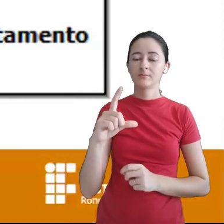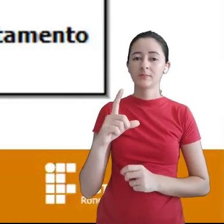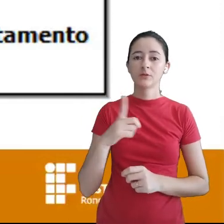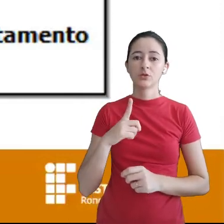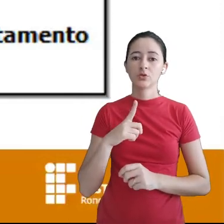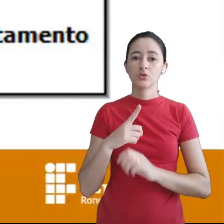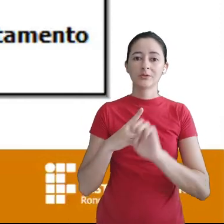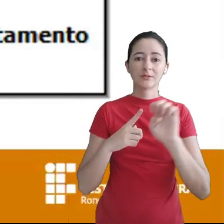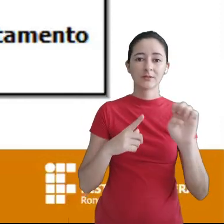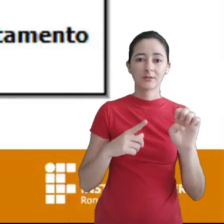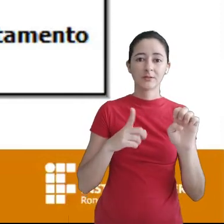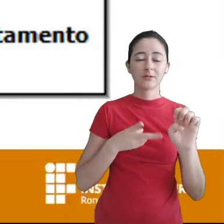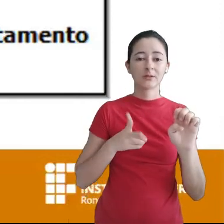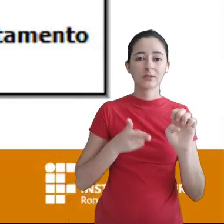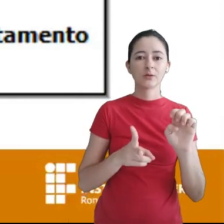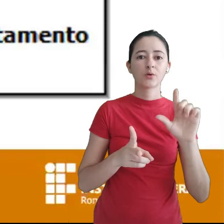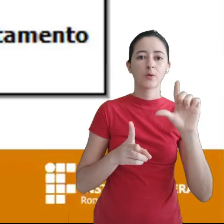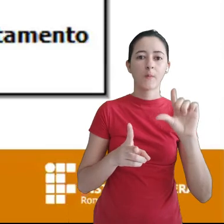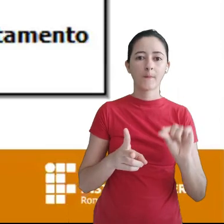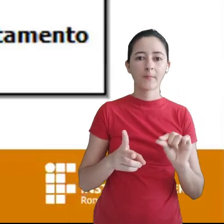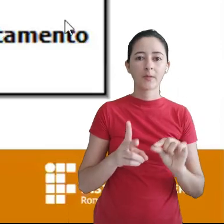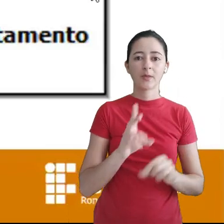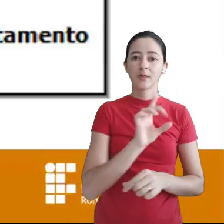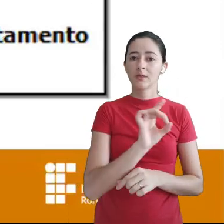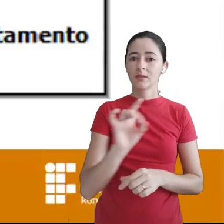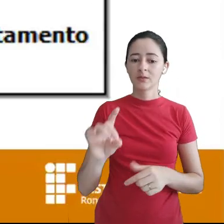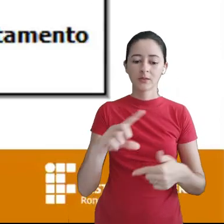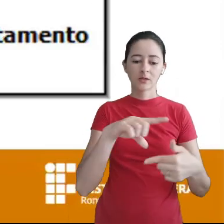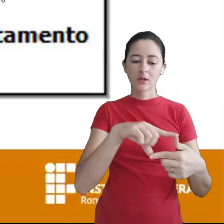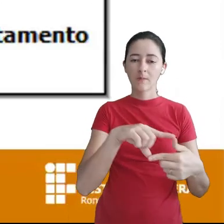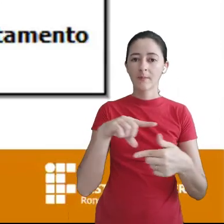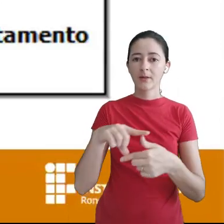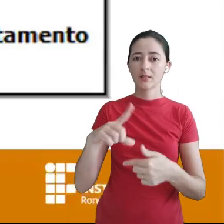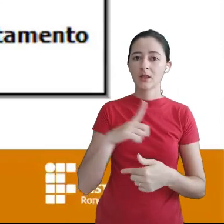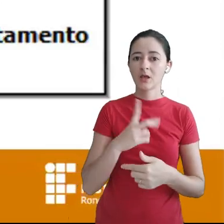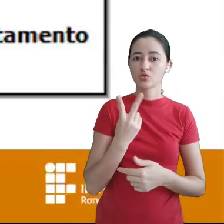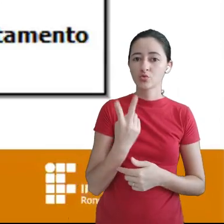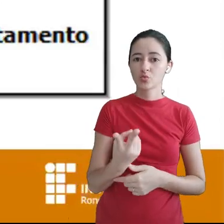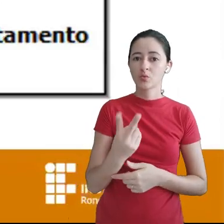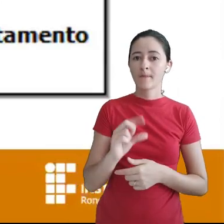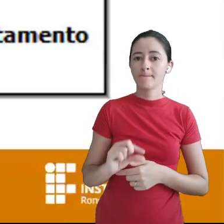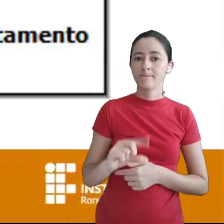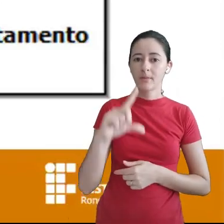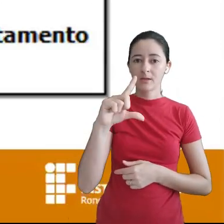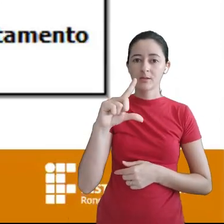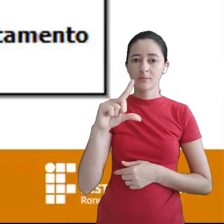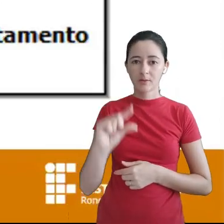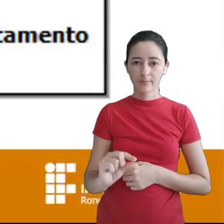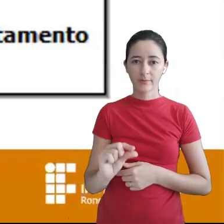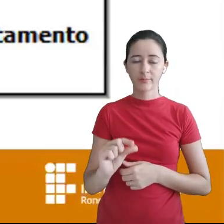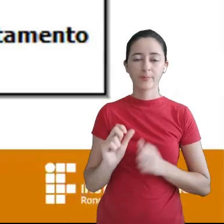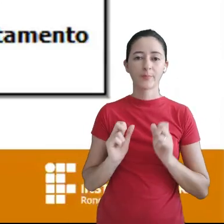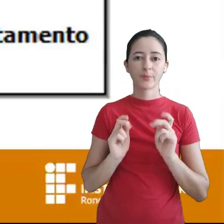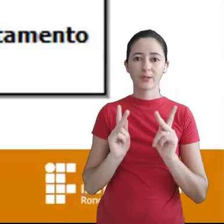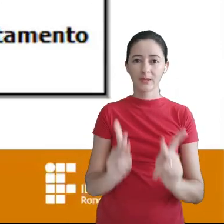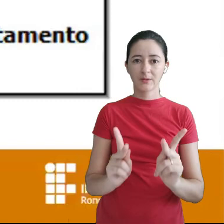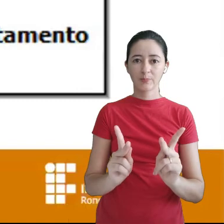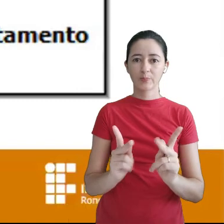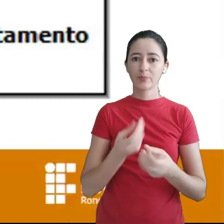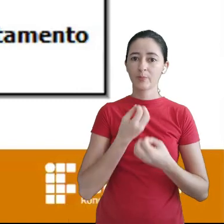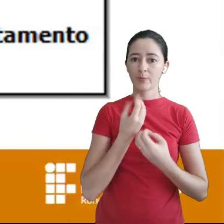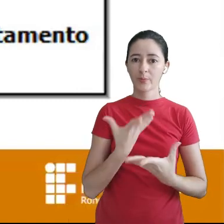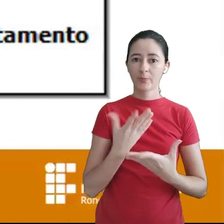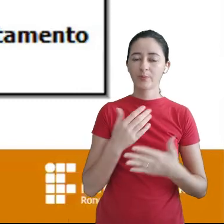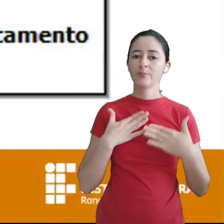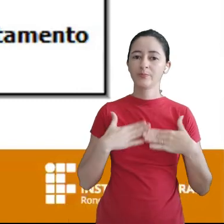a máxima, ladinho esquerdo, sempre a mínima. Cada tabelinha carrega a sua cardinalidade máxima e mínima, máxima